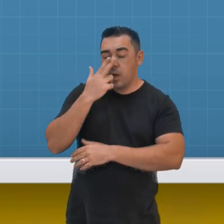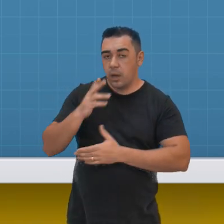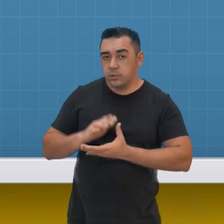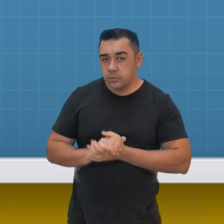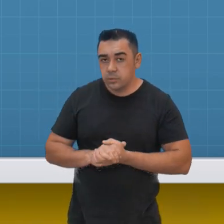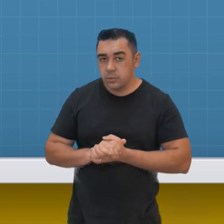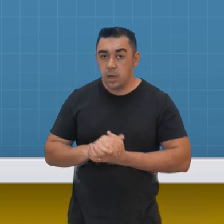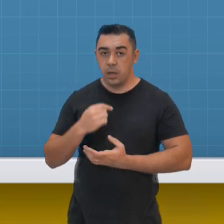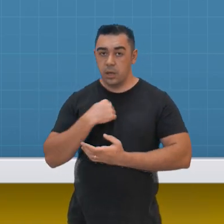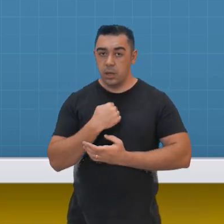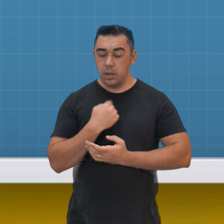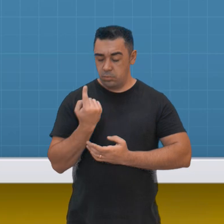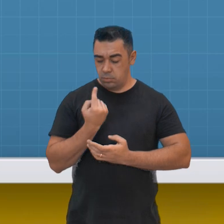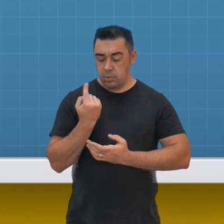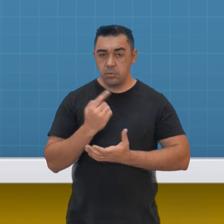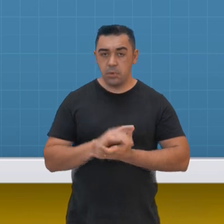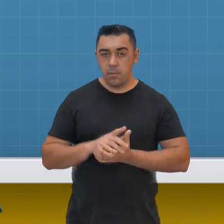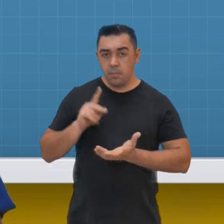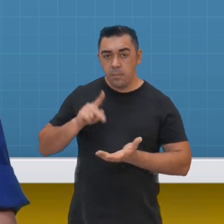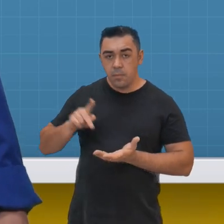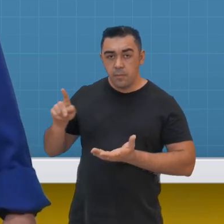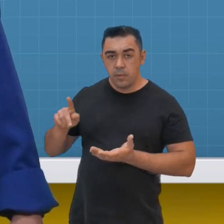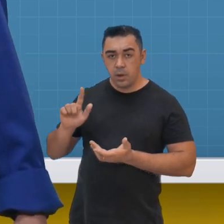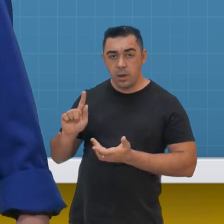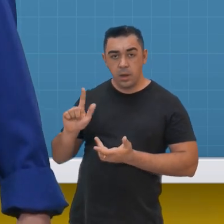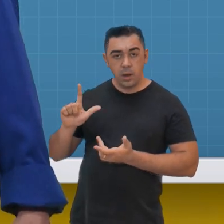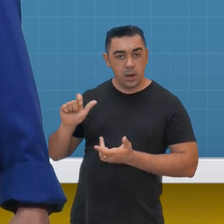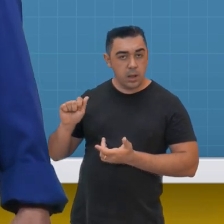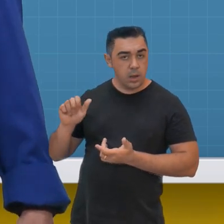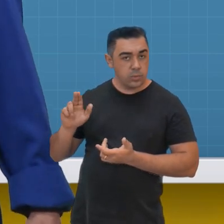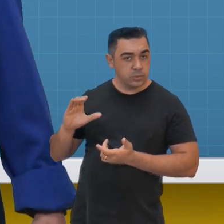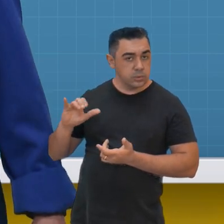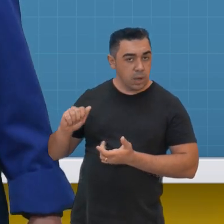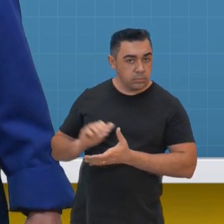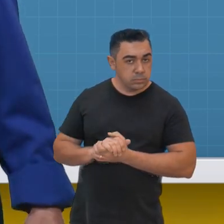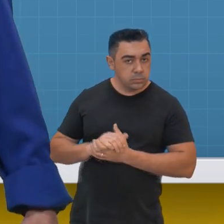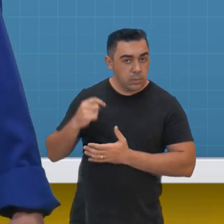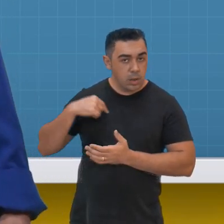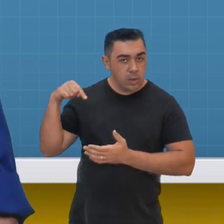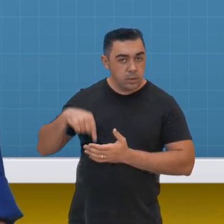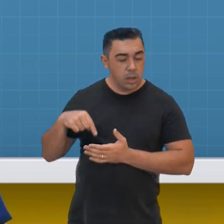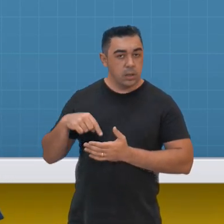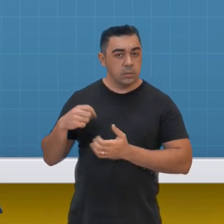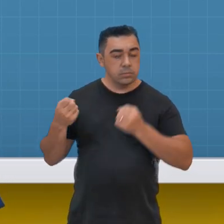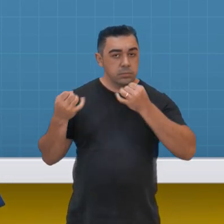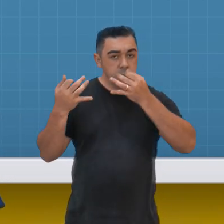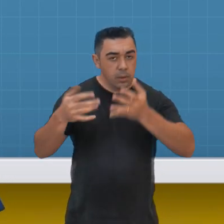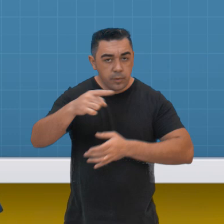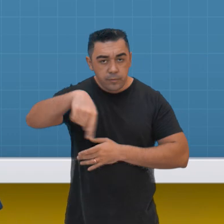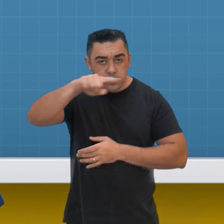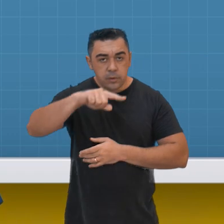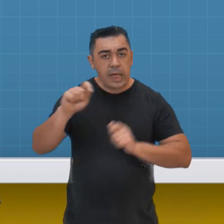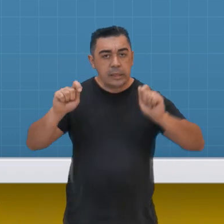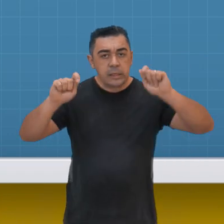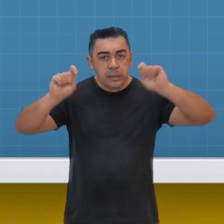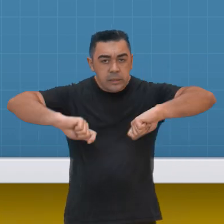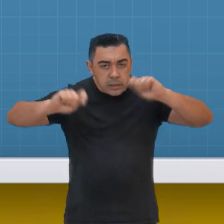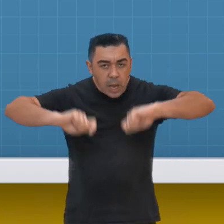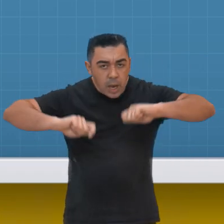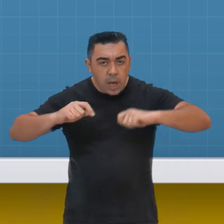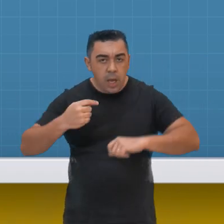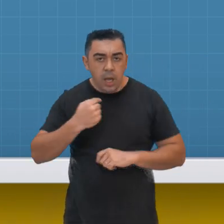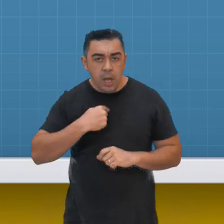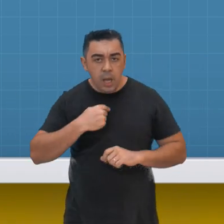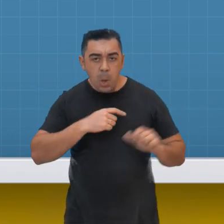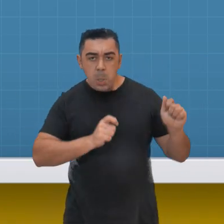acham mesmo que eu, professora Gláucia, que estou aqui falando com vocês, daria